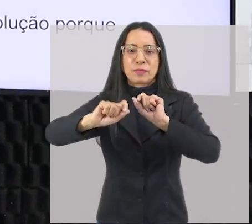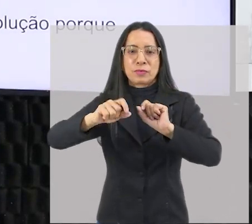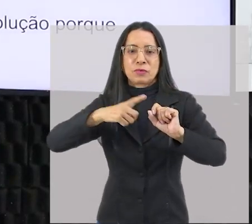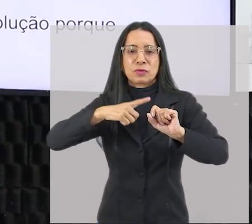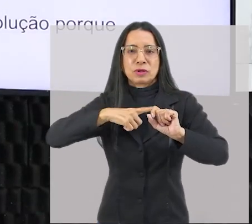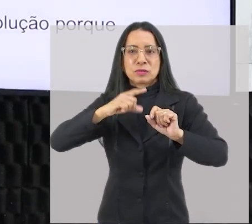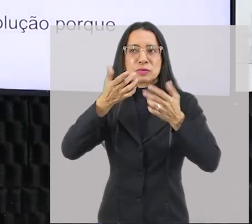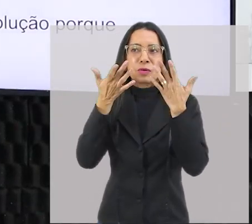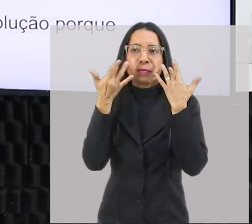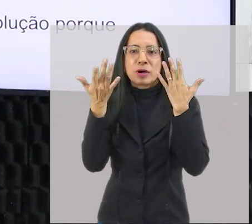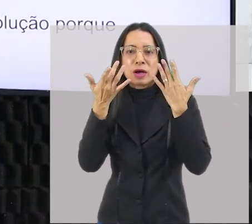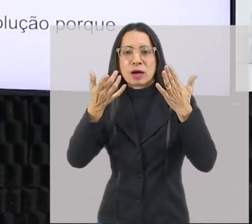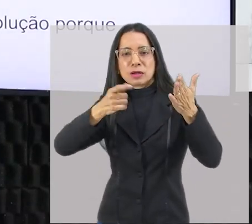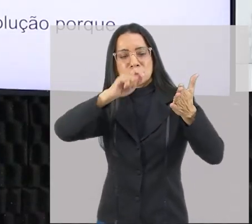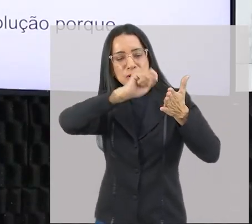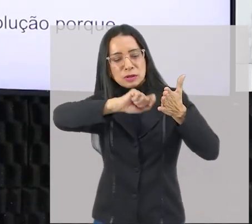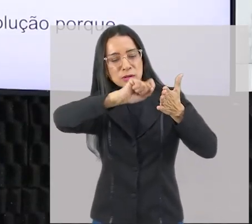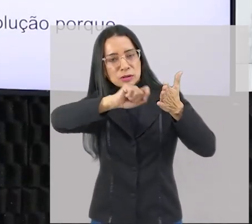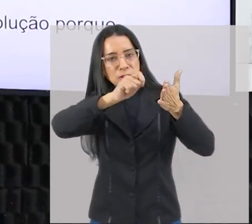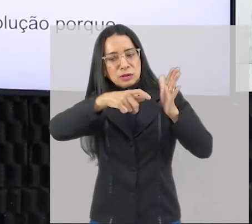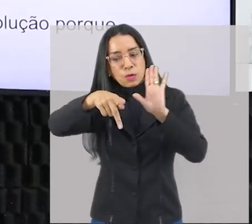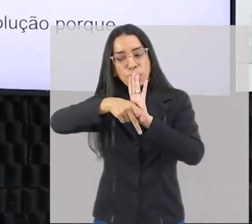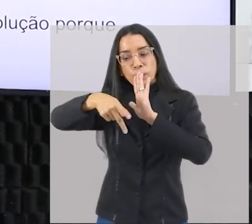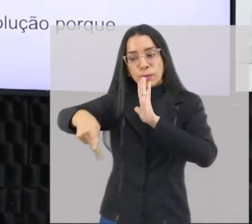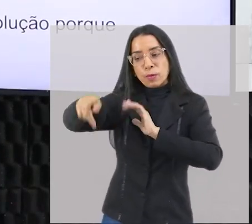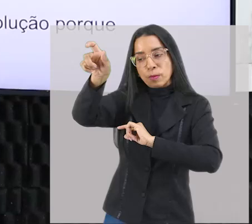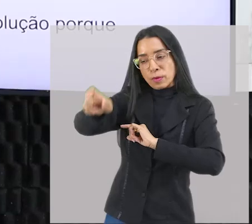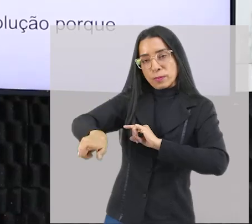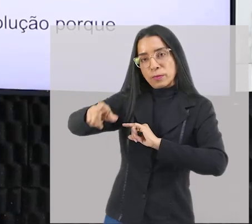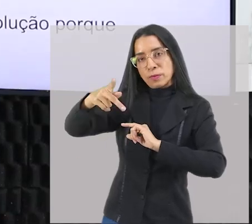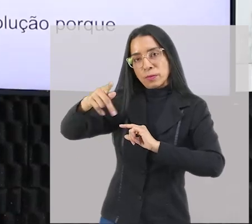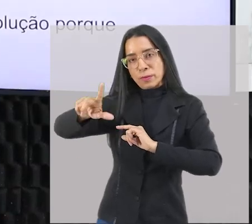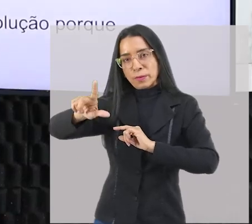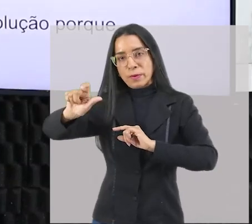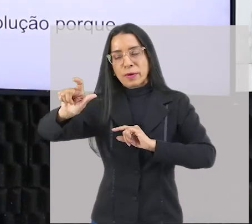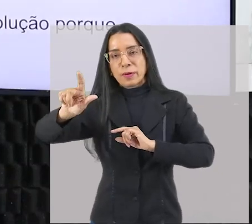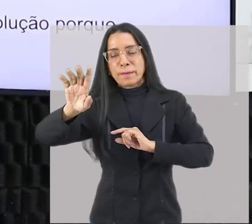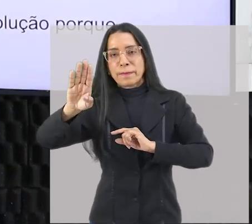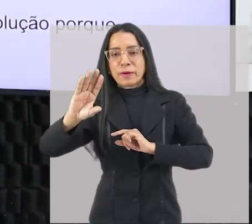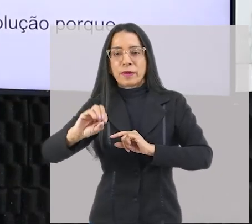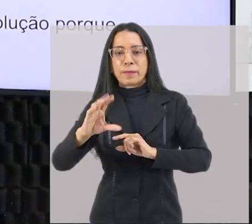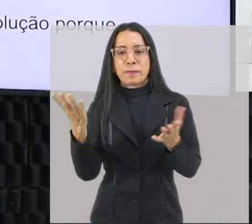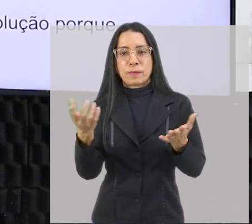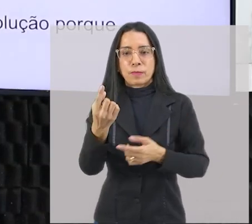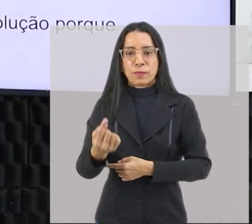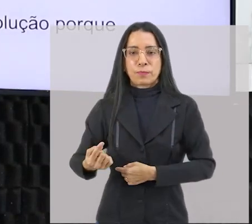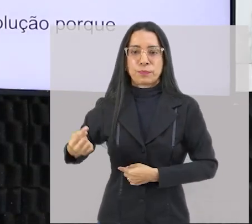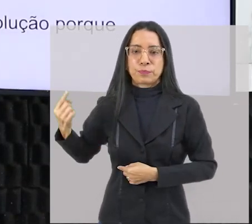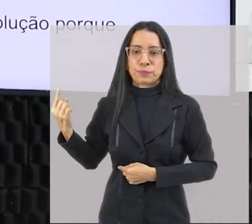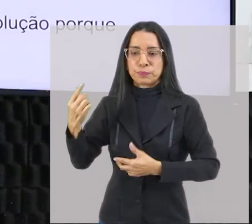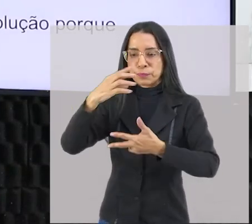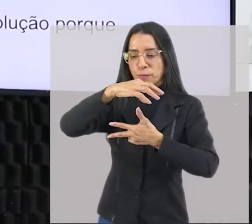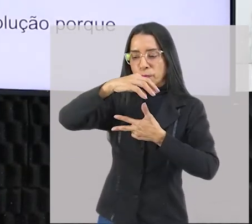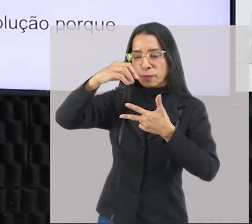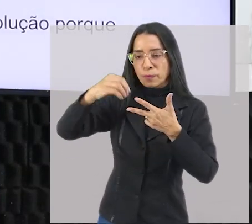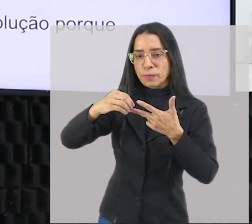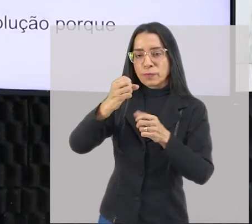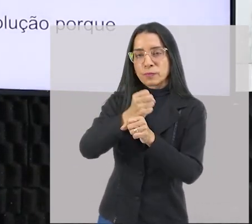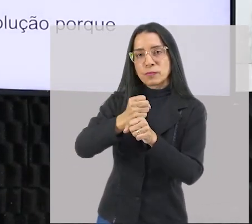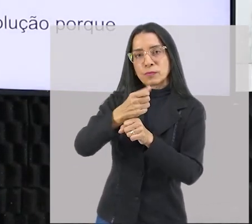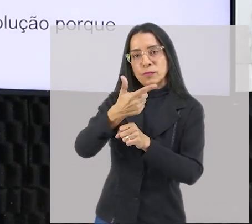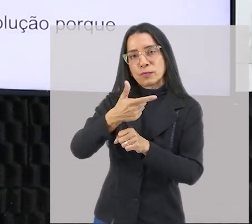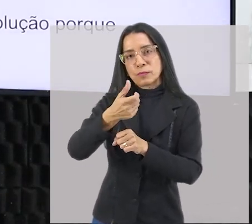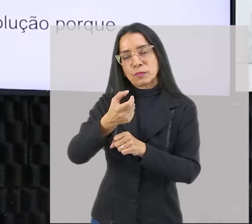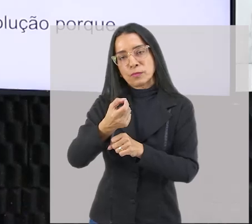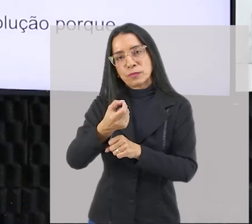Pablo, o melhor de todos do cubismo, e assim por diante. Enem 2011. As vanguardas europeias não devem